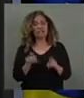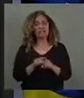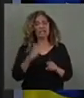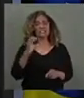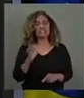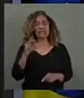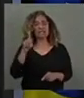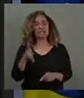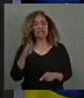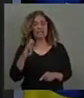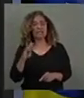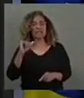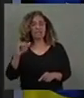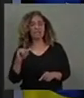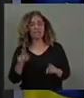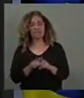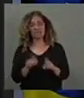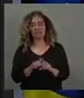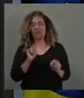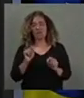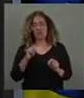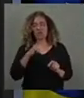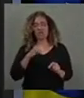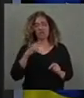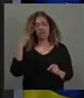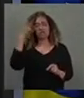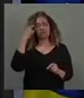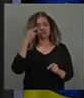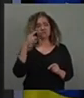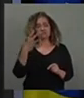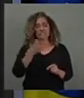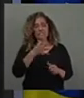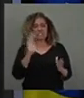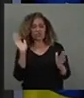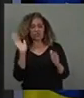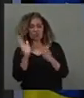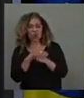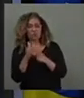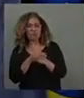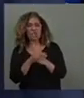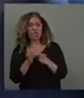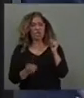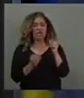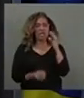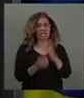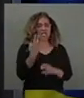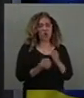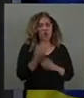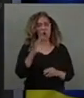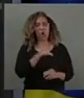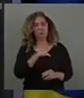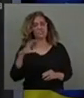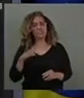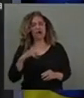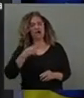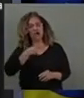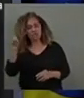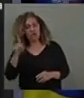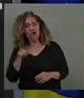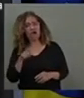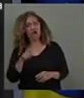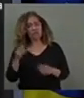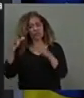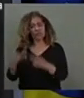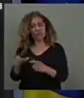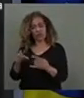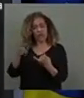ao presidente Arthur Maia, ele se escondia, implorei para a relatora, cria comissão, vamos lá nas papudas, pelo amor de Deus,